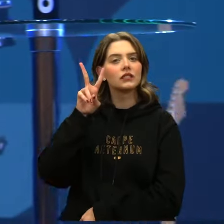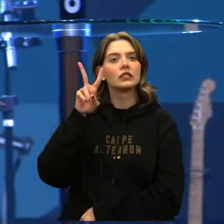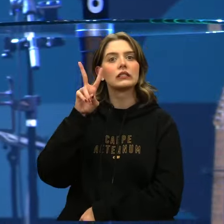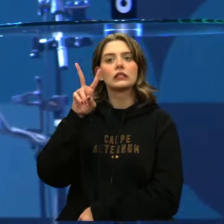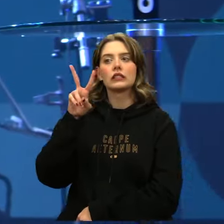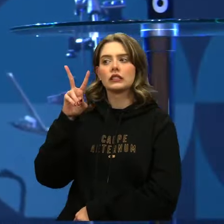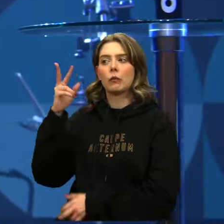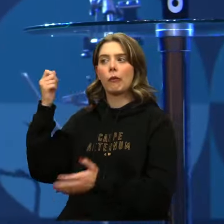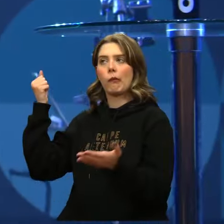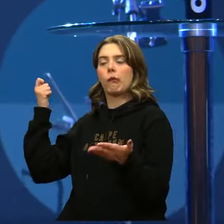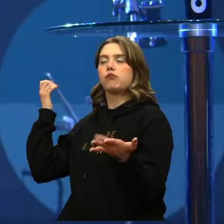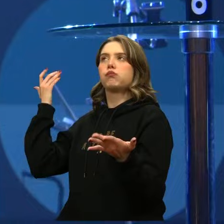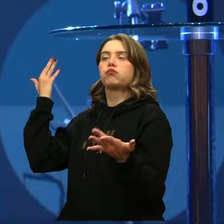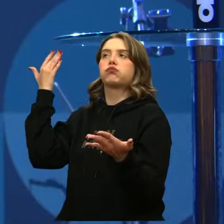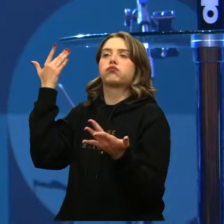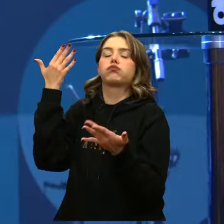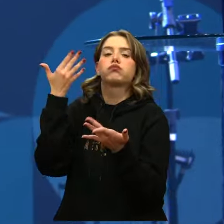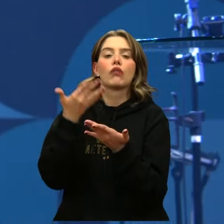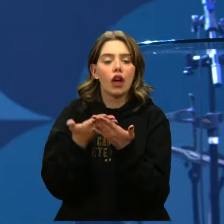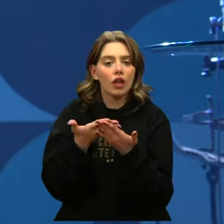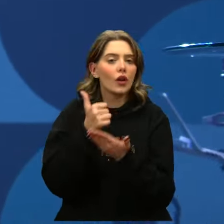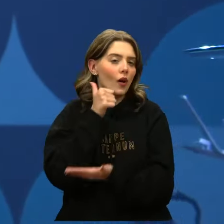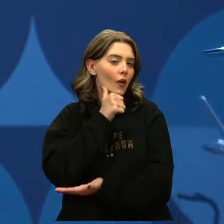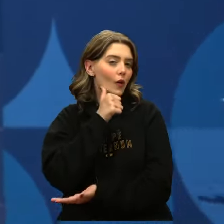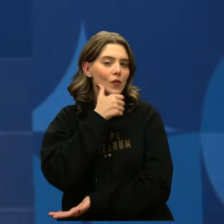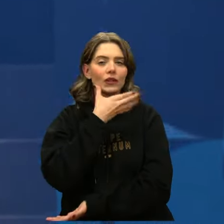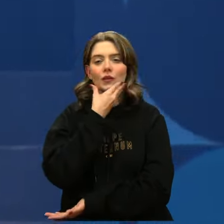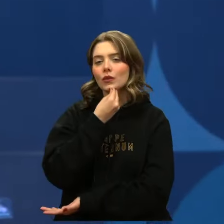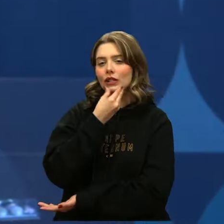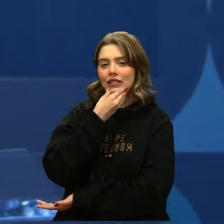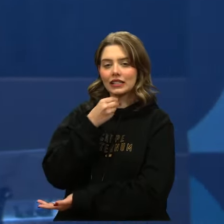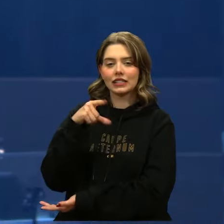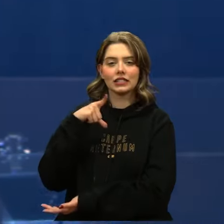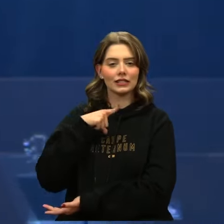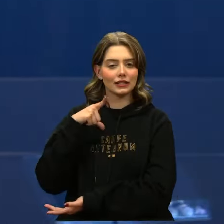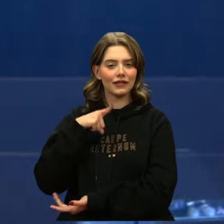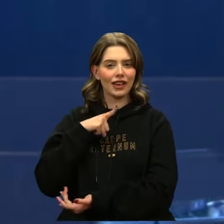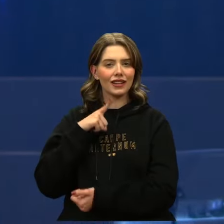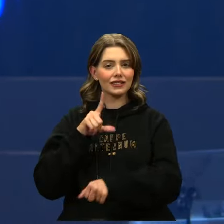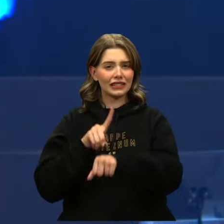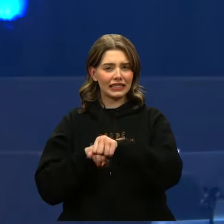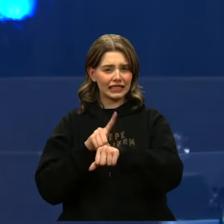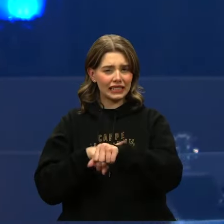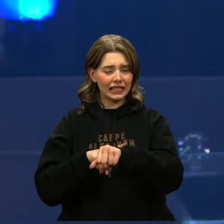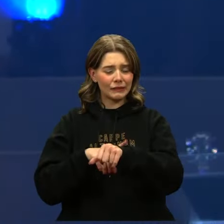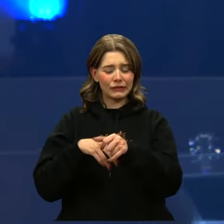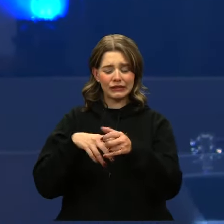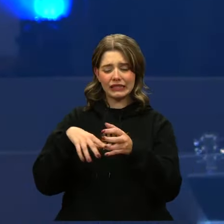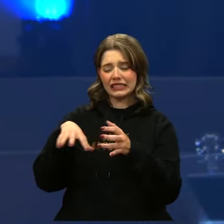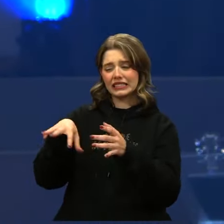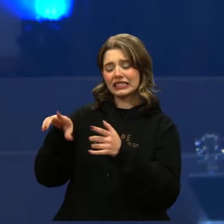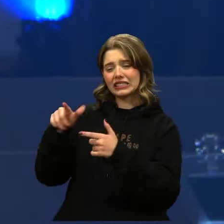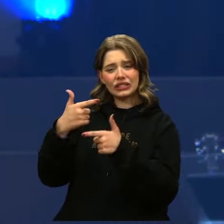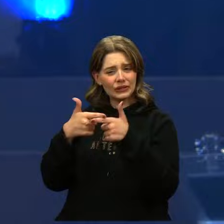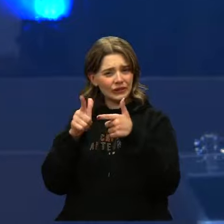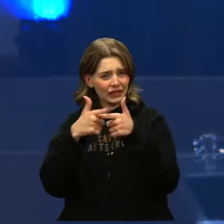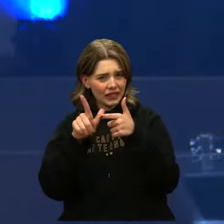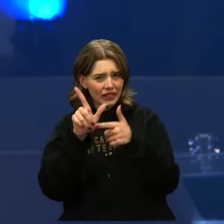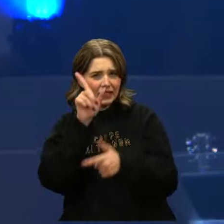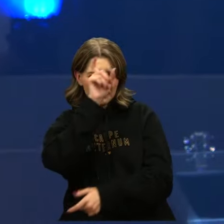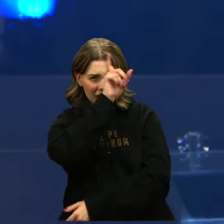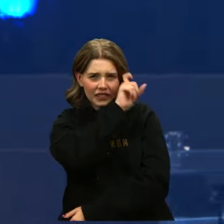de cristianismo, de homens e mulheres de Deus que passaram por circunstâncias adversas, que passaram por tempos onde